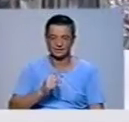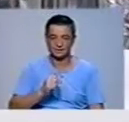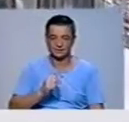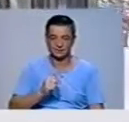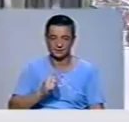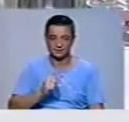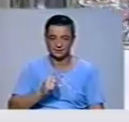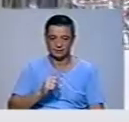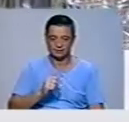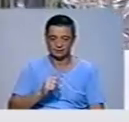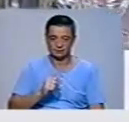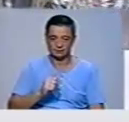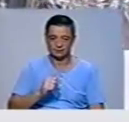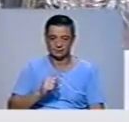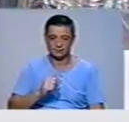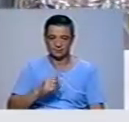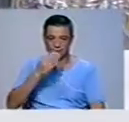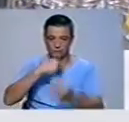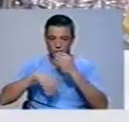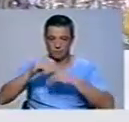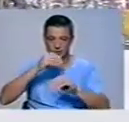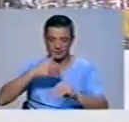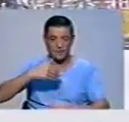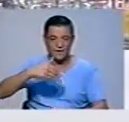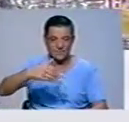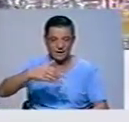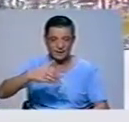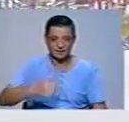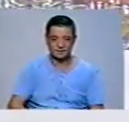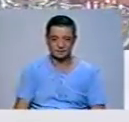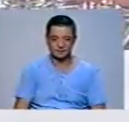vós, um dia destes provais,